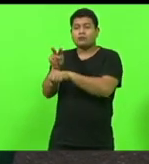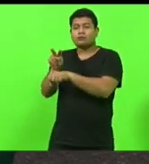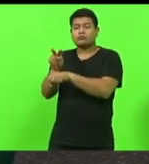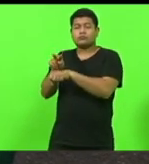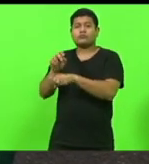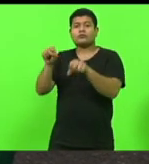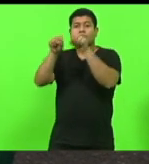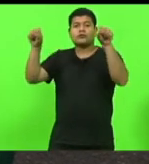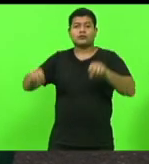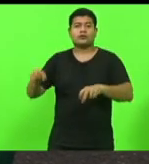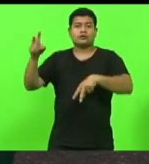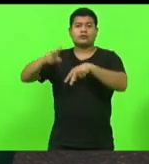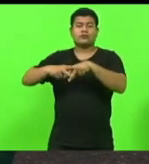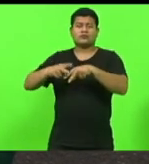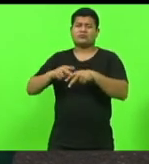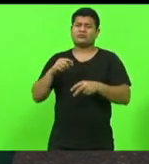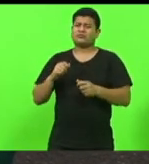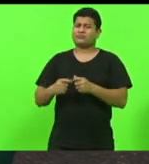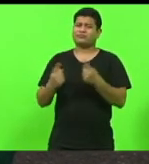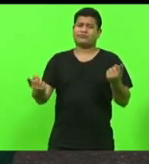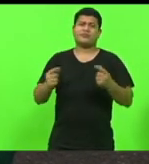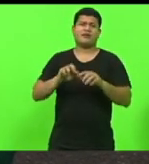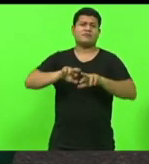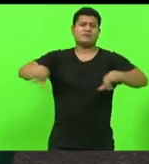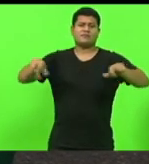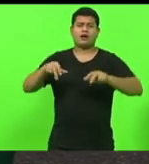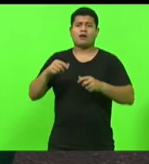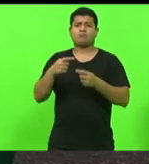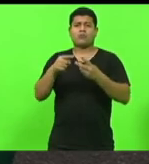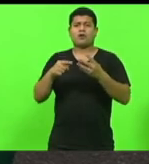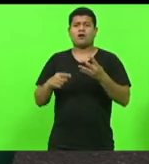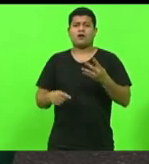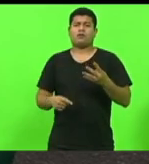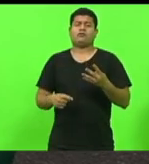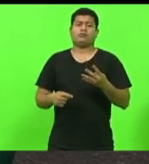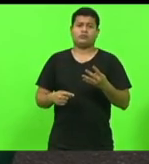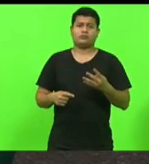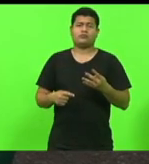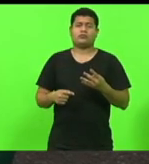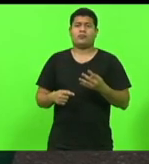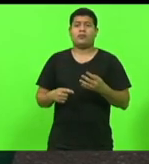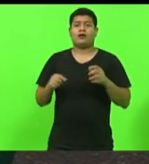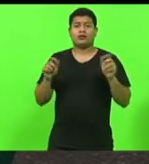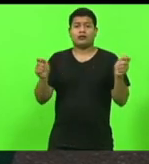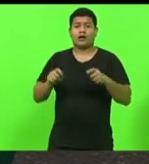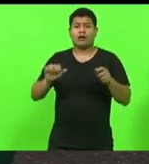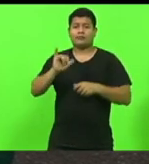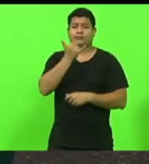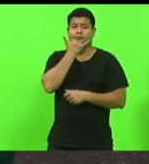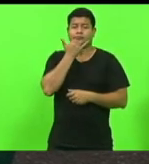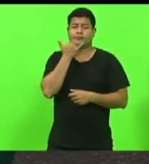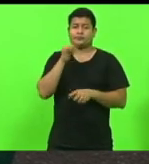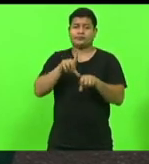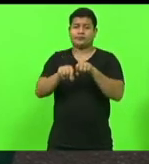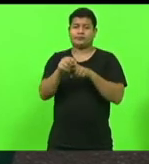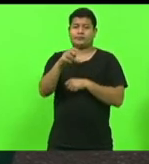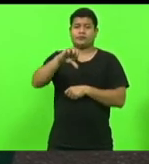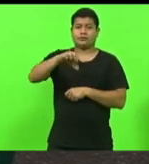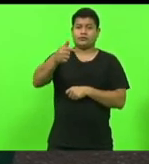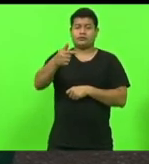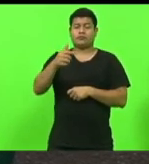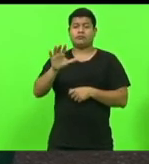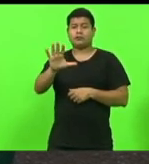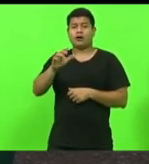temos uma série de argumentos que poderiam justificar a questão do artigo 97. Mas faço aqui um